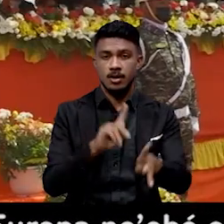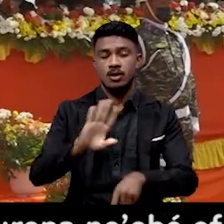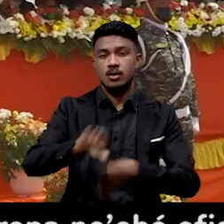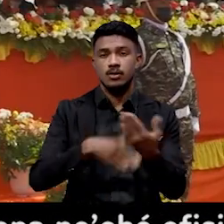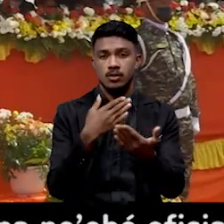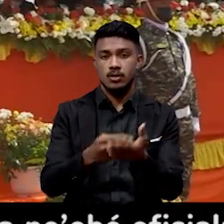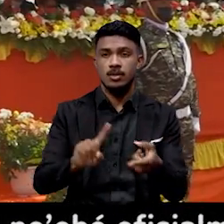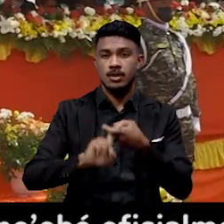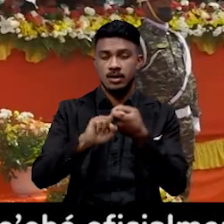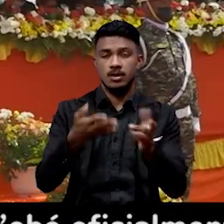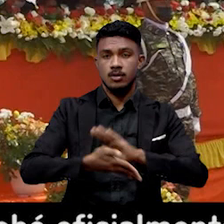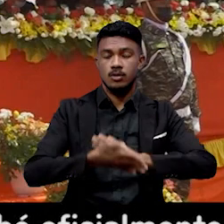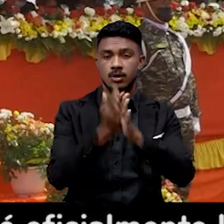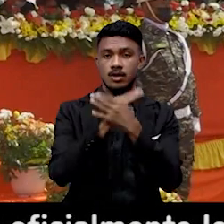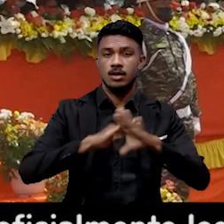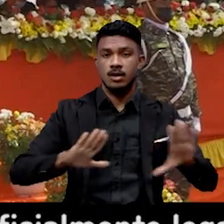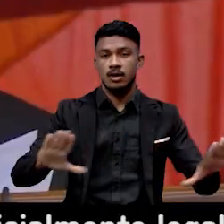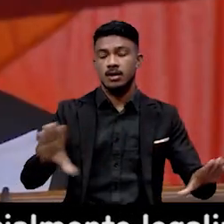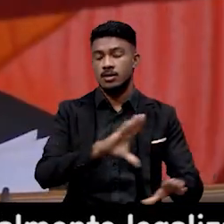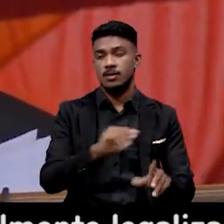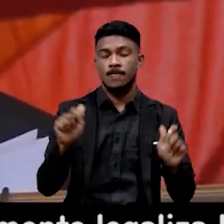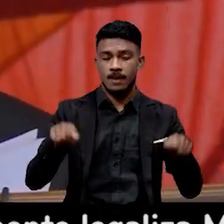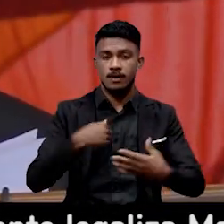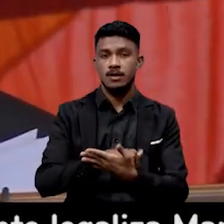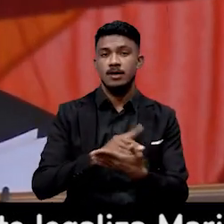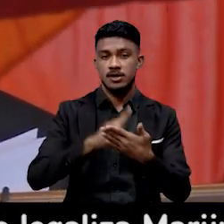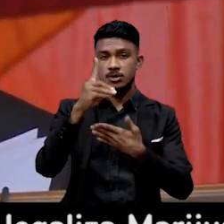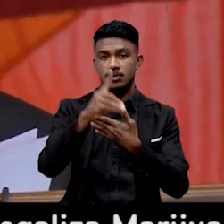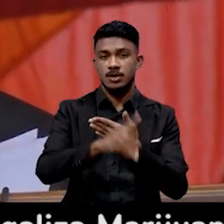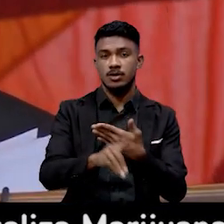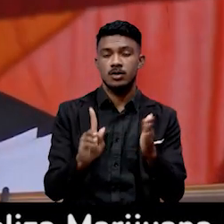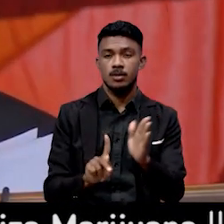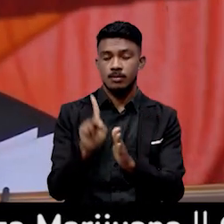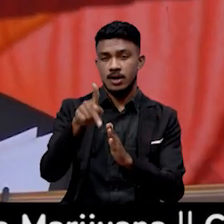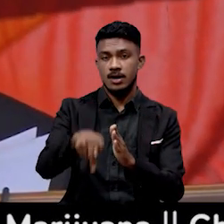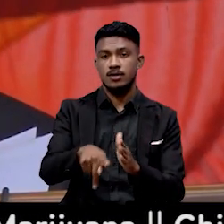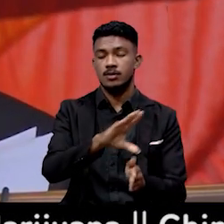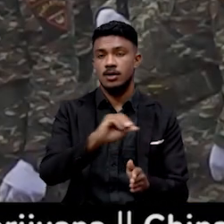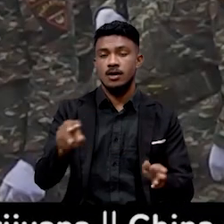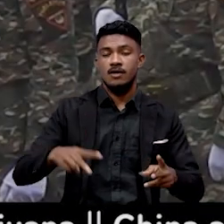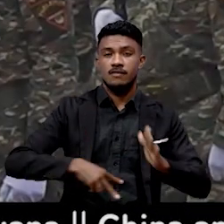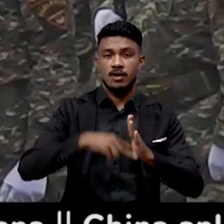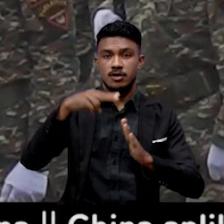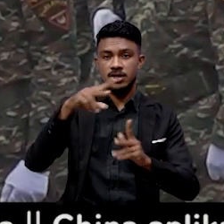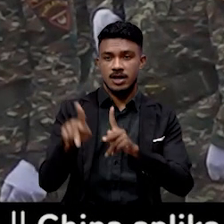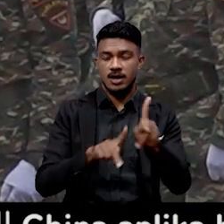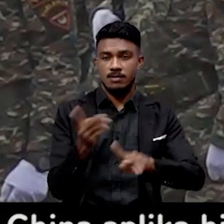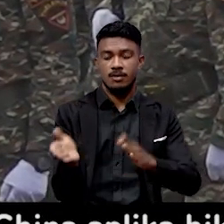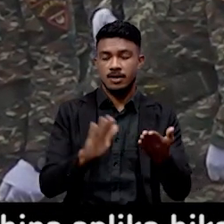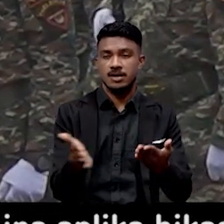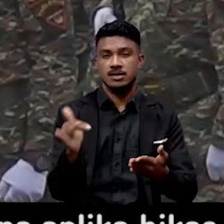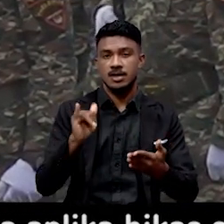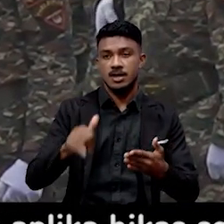paz no estabilidade, nune bele halo desenvolvimento tuir plano estratégico sira, hori valoriza herói sira ni sacrifício ba luta